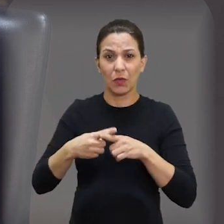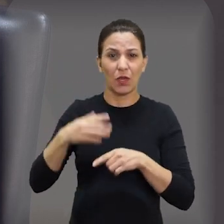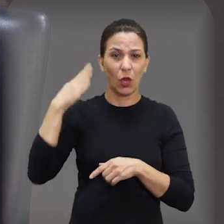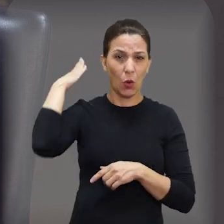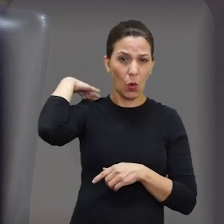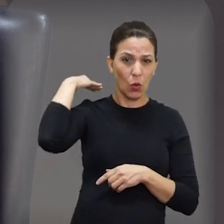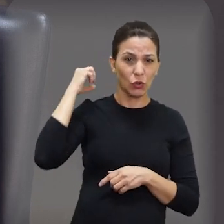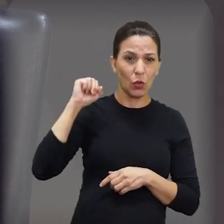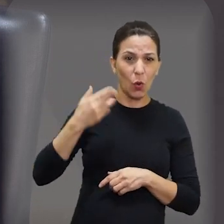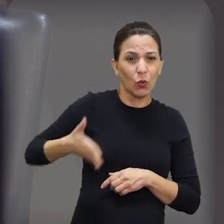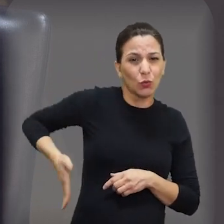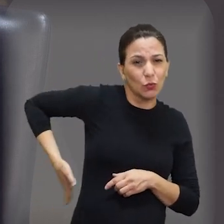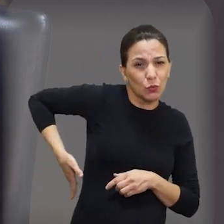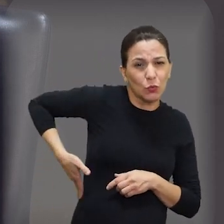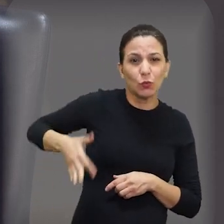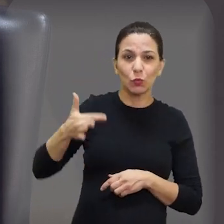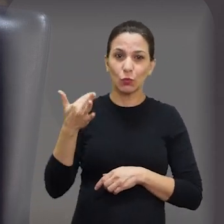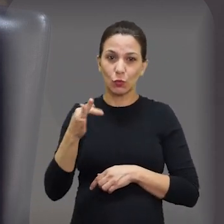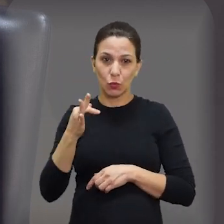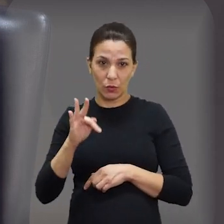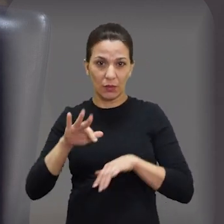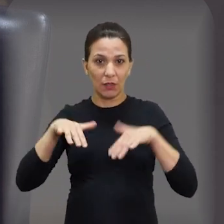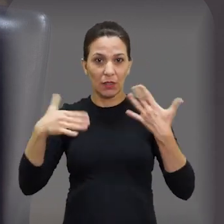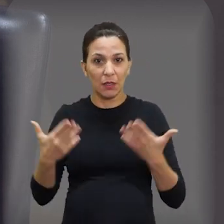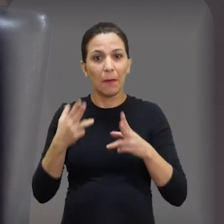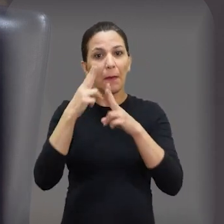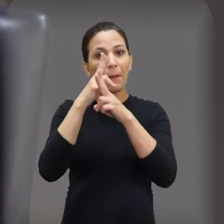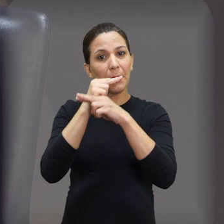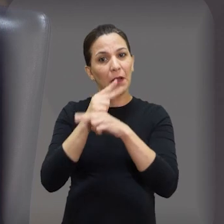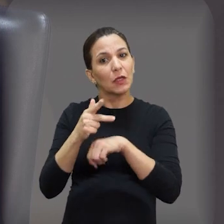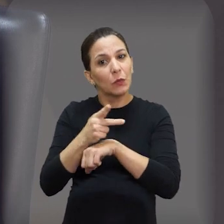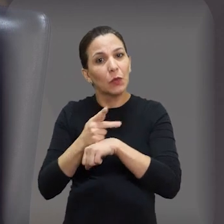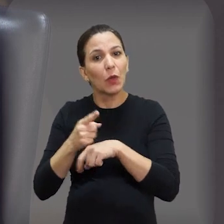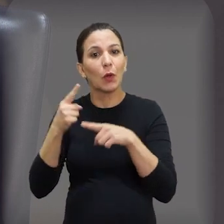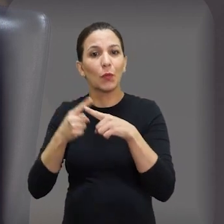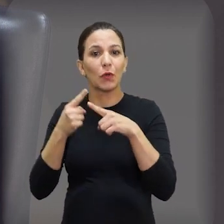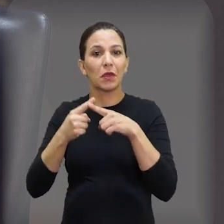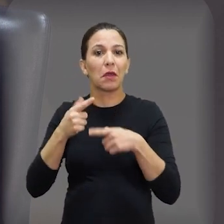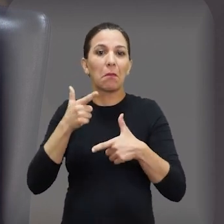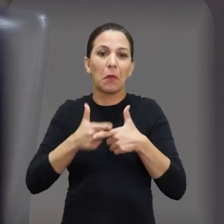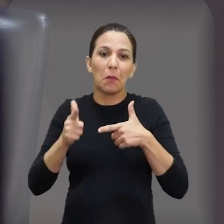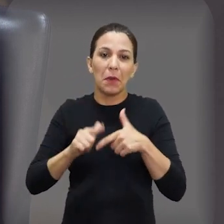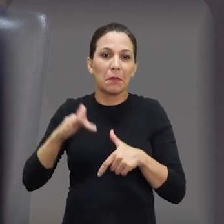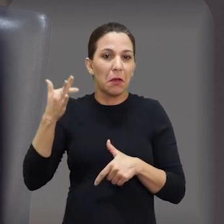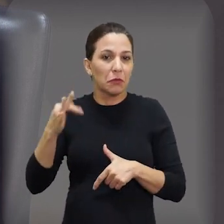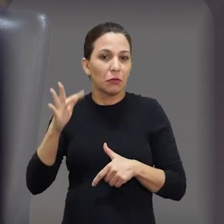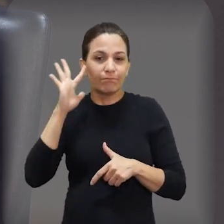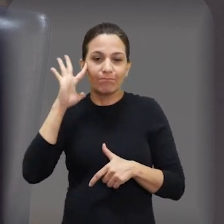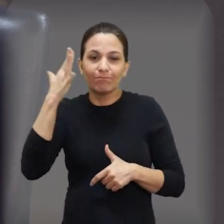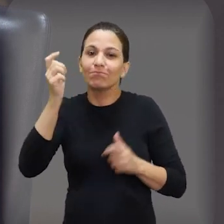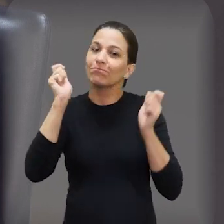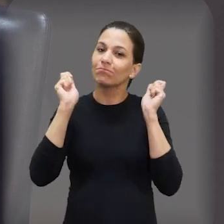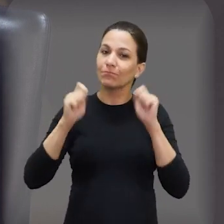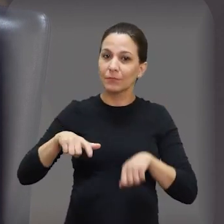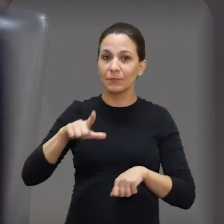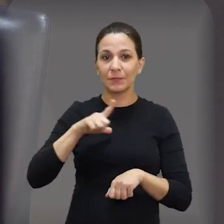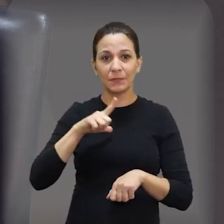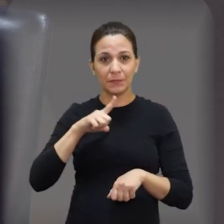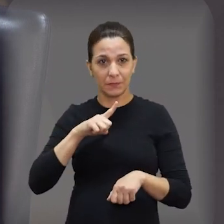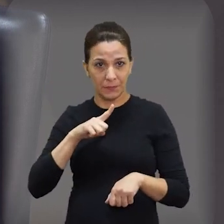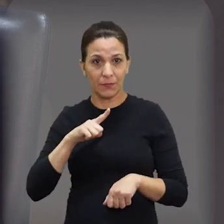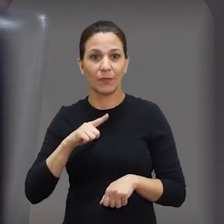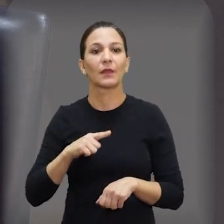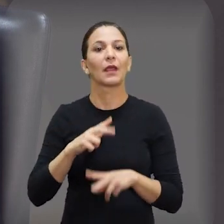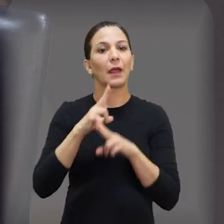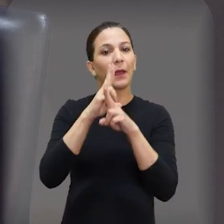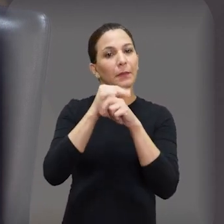enfim. E a grande procura nesse caso é porque o método é bastante eficaz nesses casos, assim, né, de pacientes com dores. O